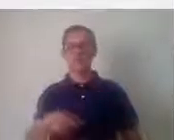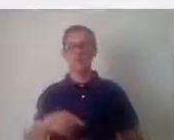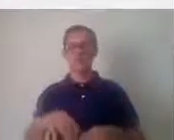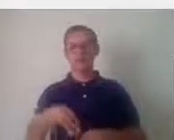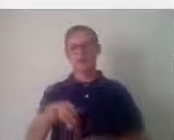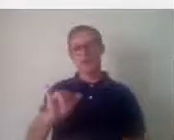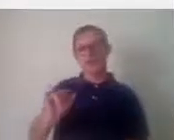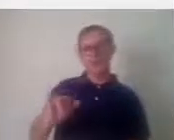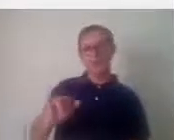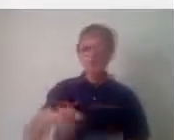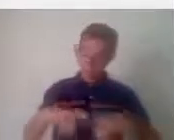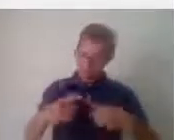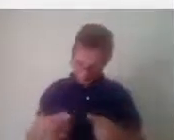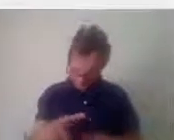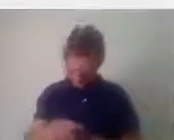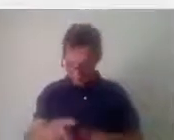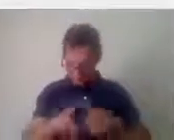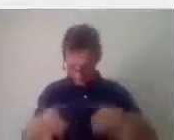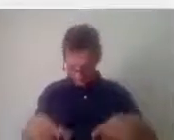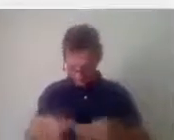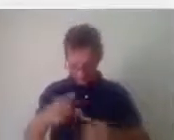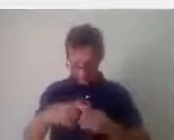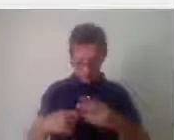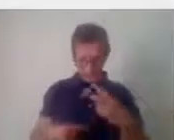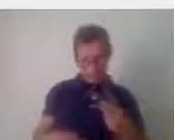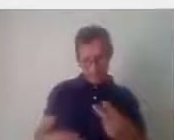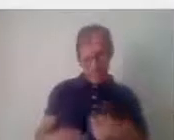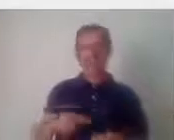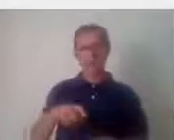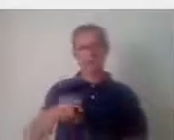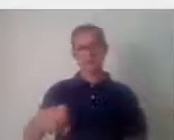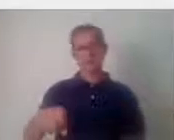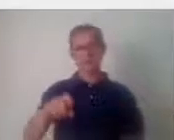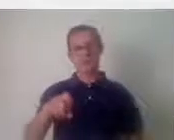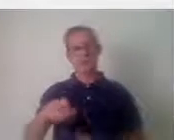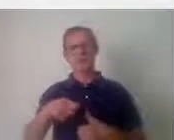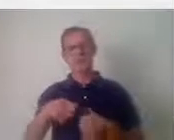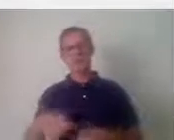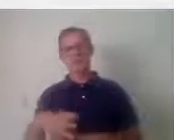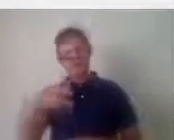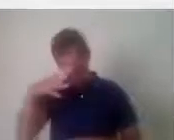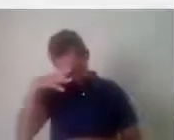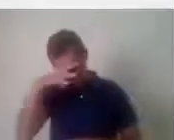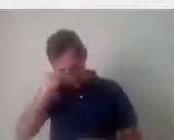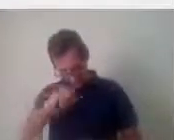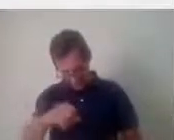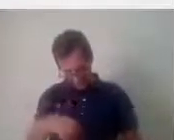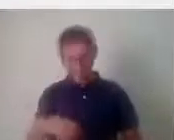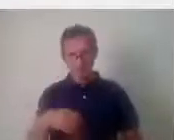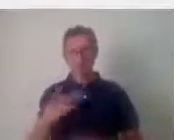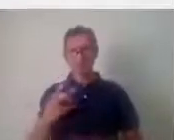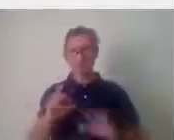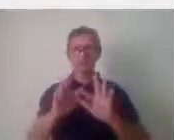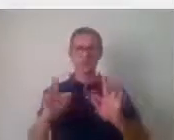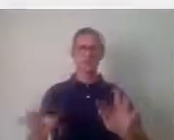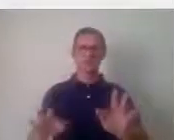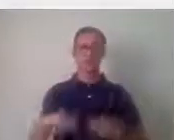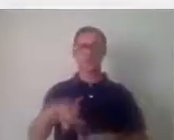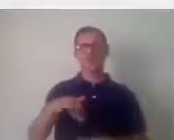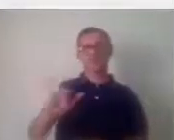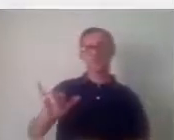a y. E a sua região do tipo 2 é o seu x, que está compreendido entre duas funções de